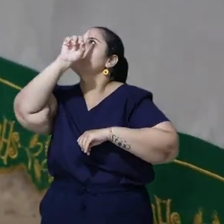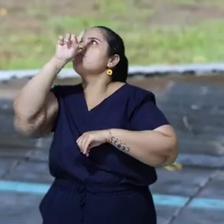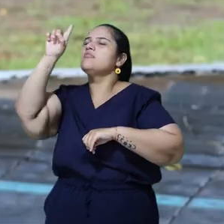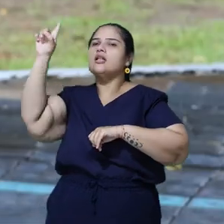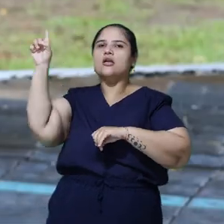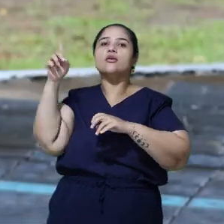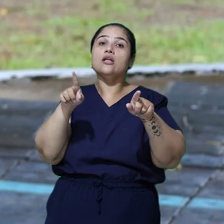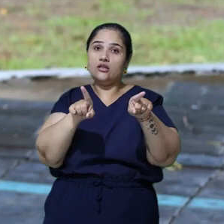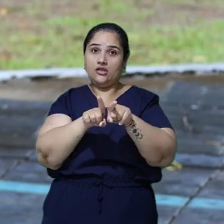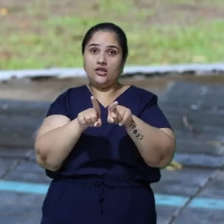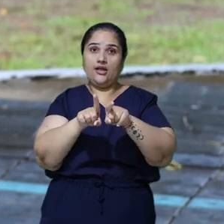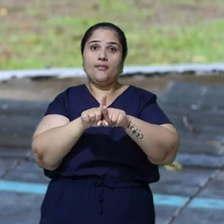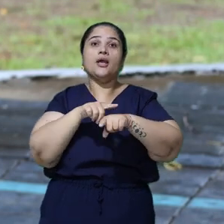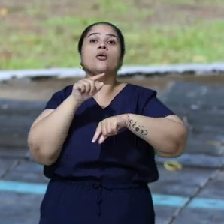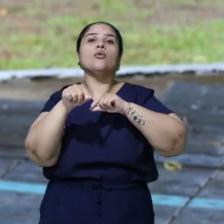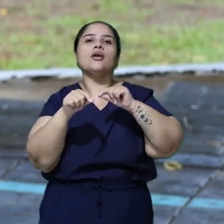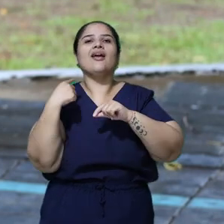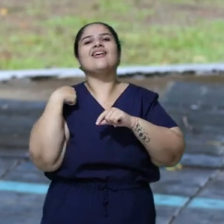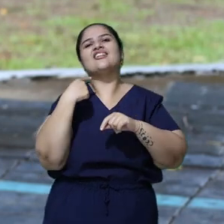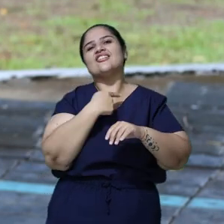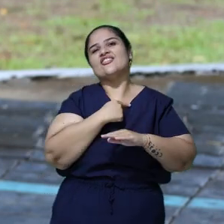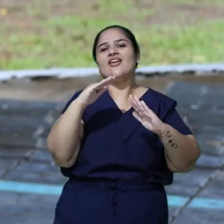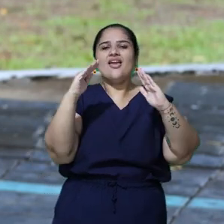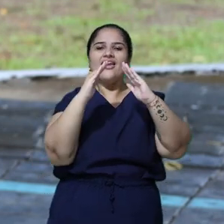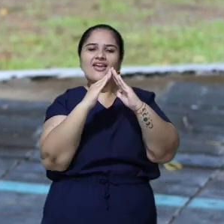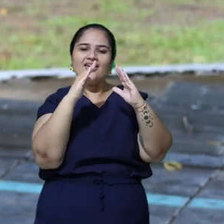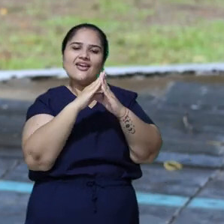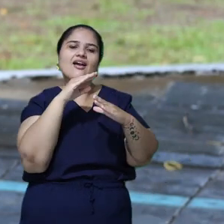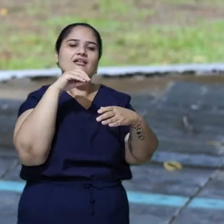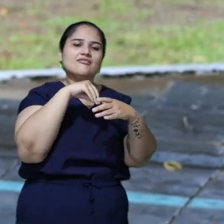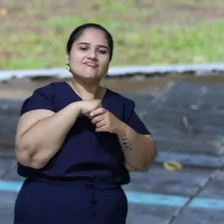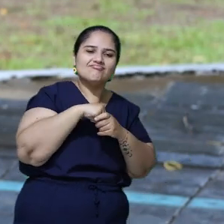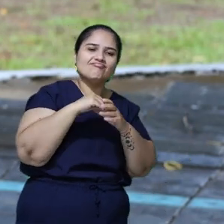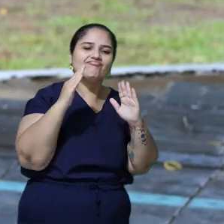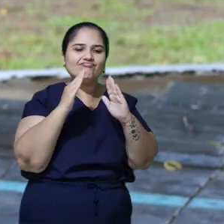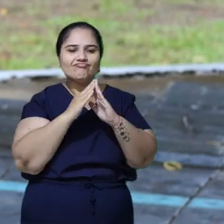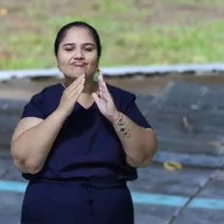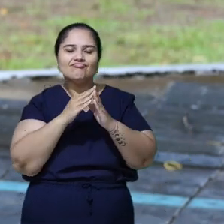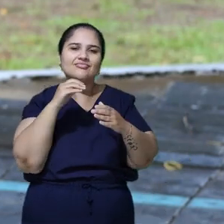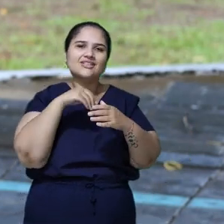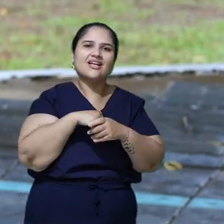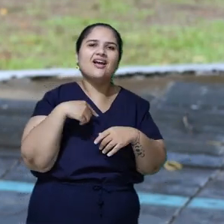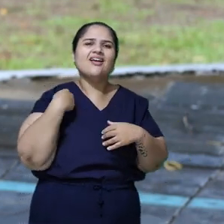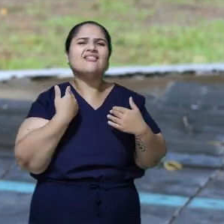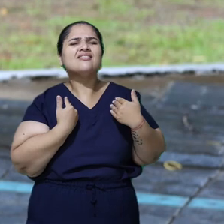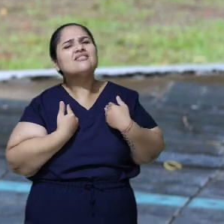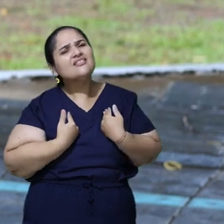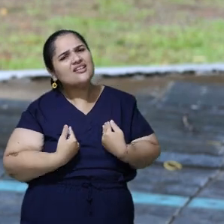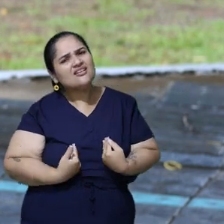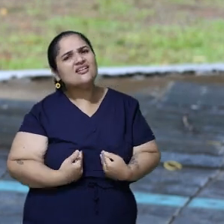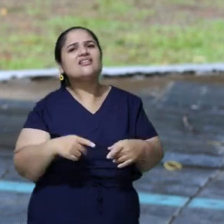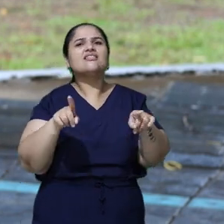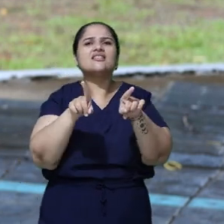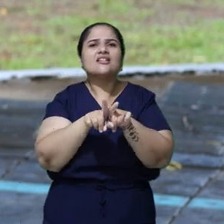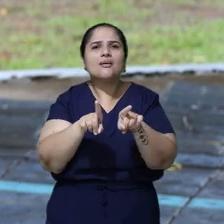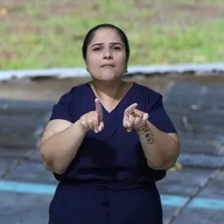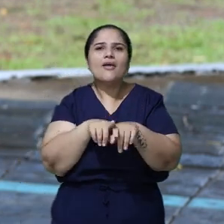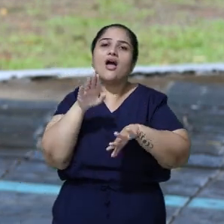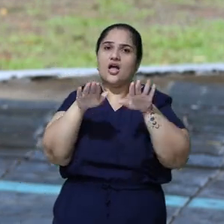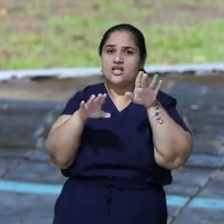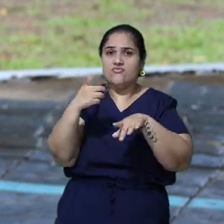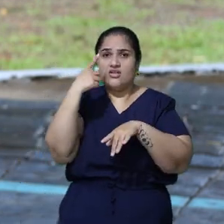fica muito tempo em casa, então você vai ficando ali muito cansado, muito saturado. De vez em quando eu saía para